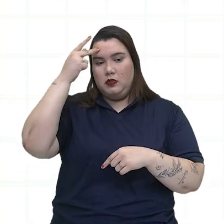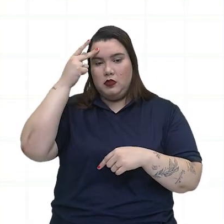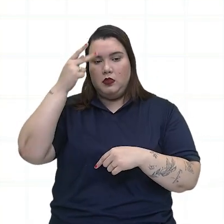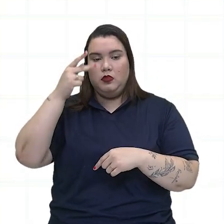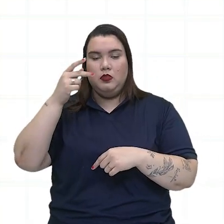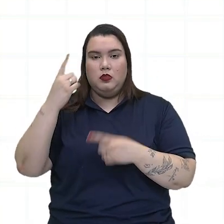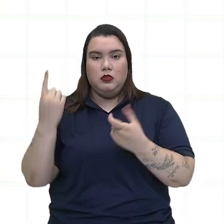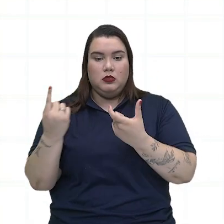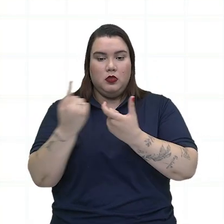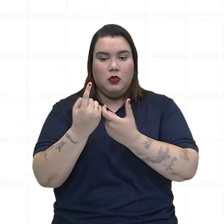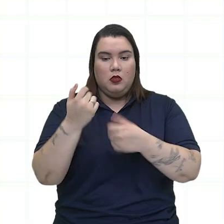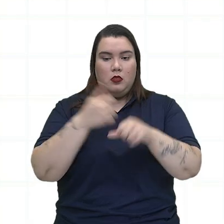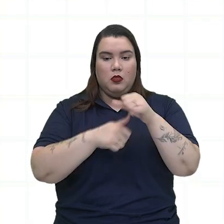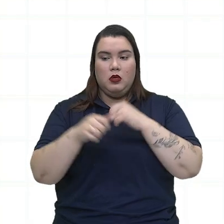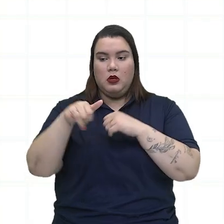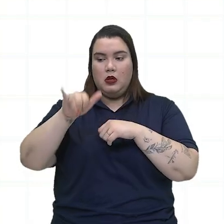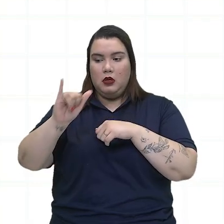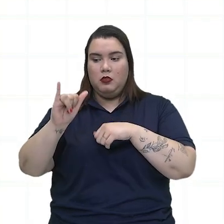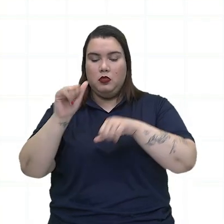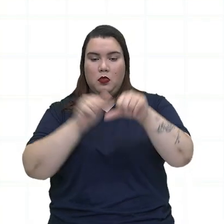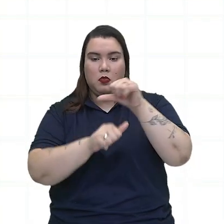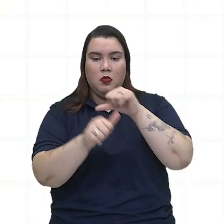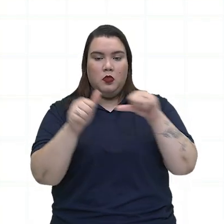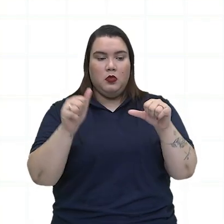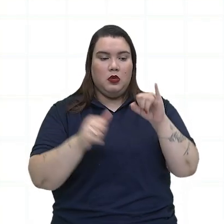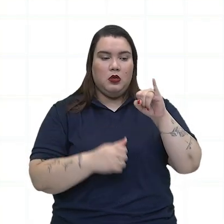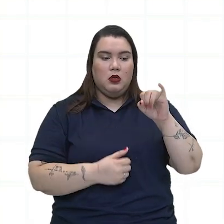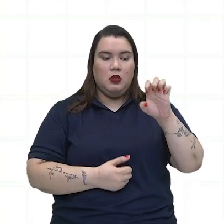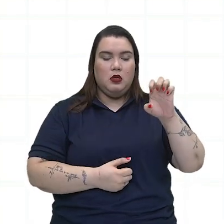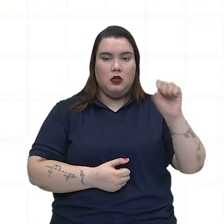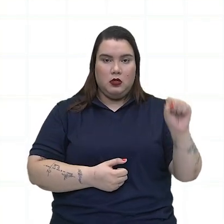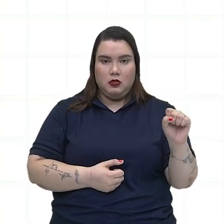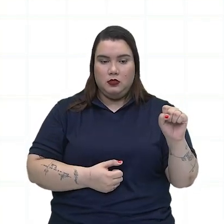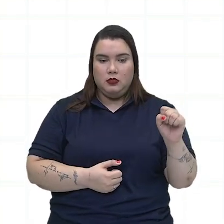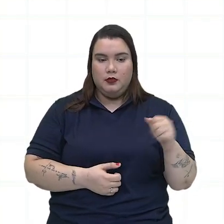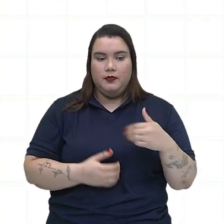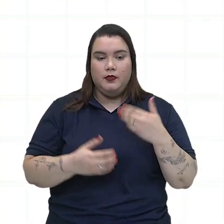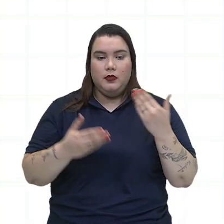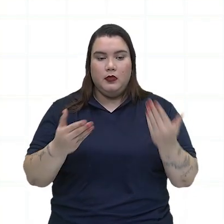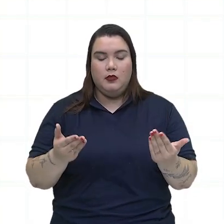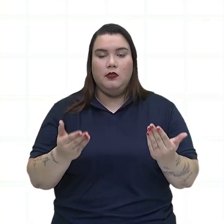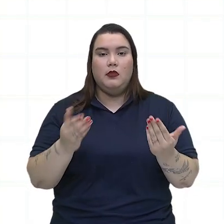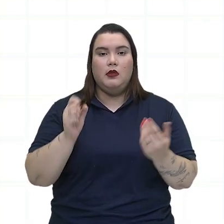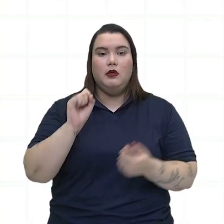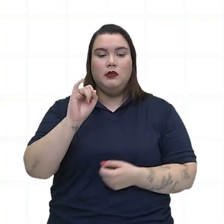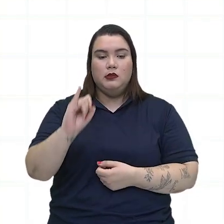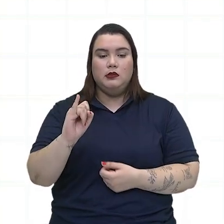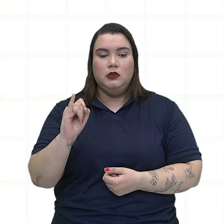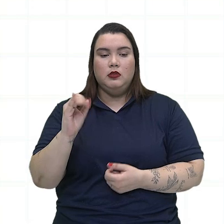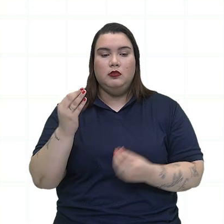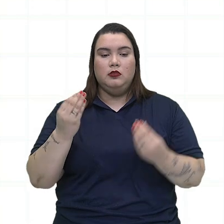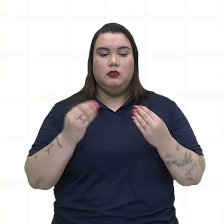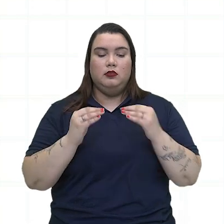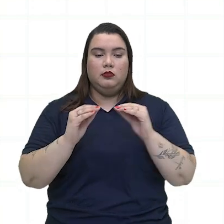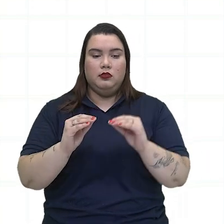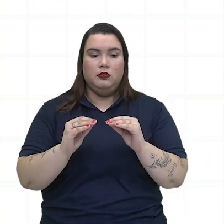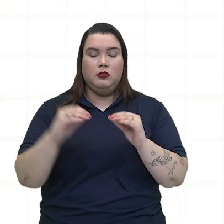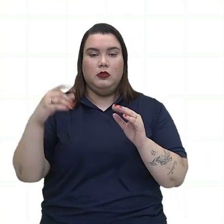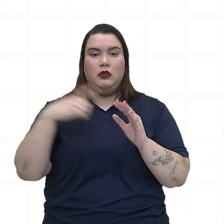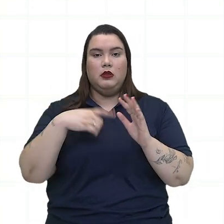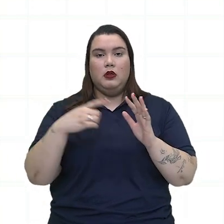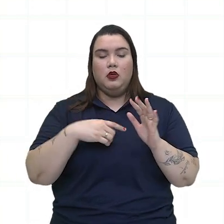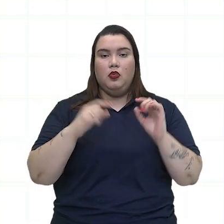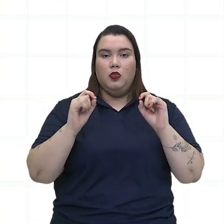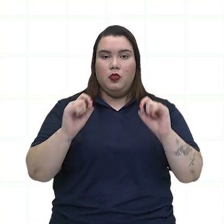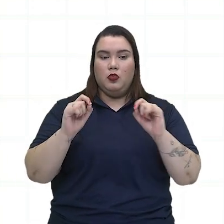Y por IES. Então, quando terminar aqui, ó, em